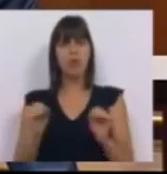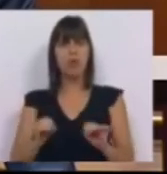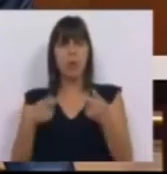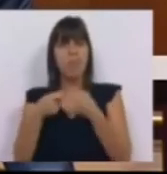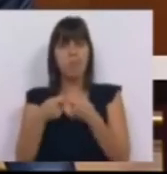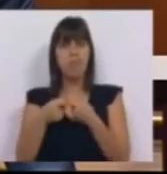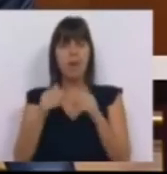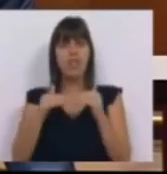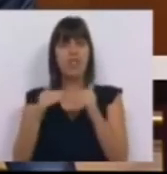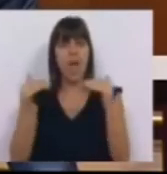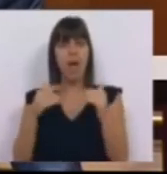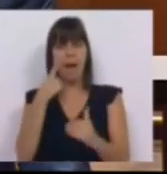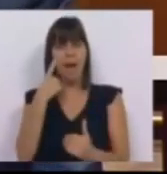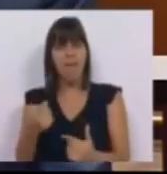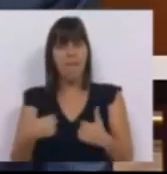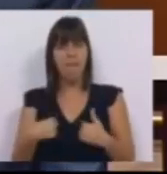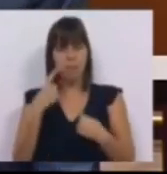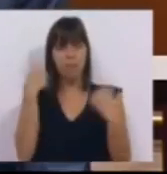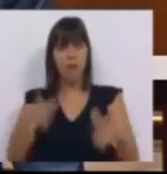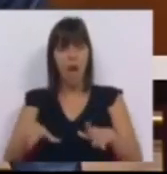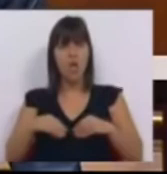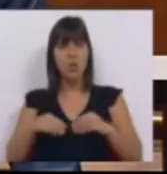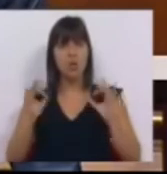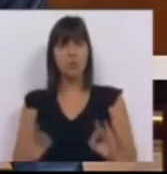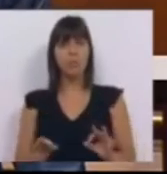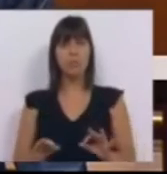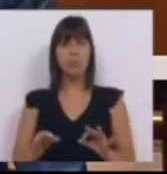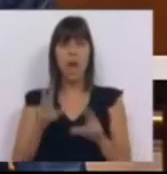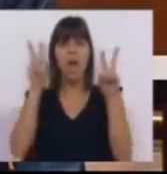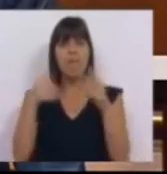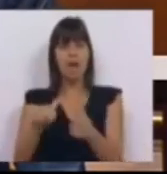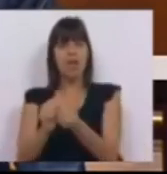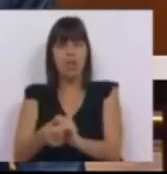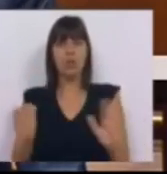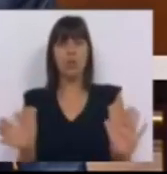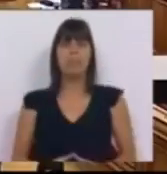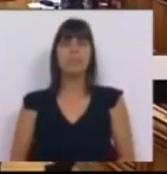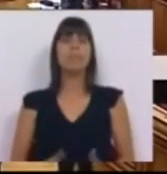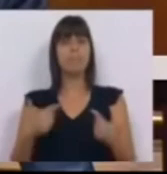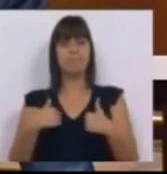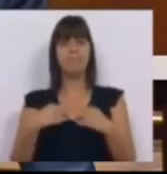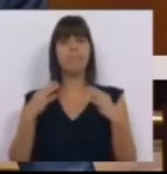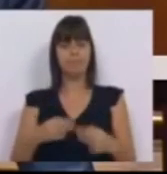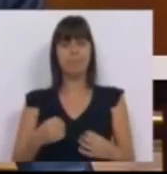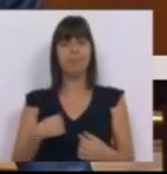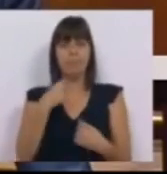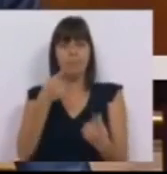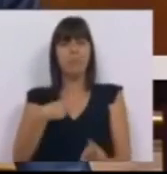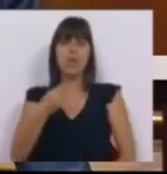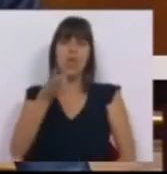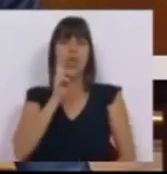não compatibilização de escalas. E um ministro assumir que o assunto vai ser corrigido. Apresentamos as